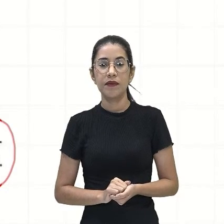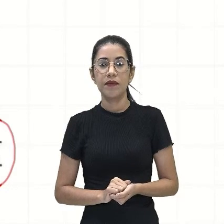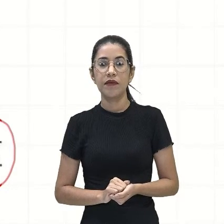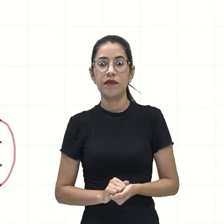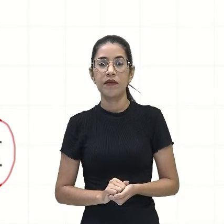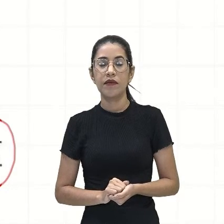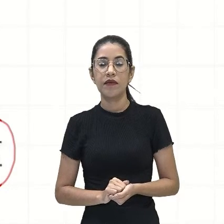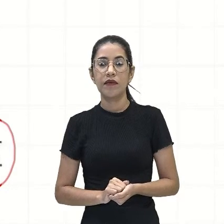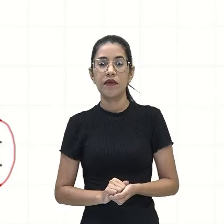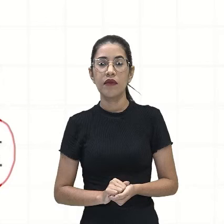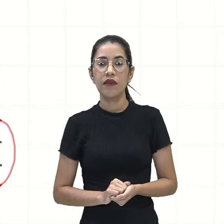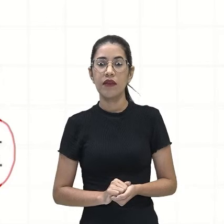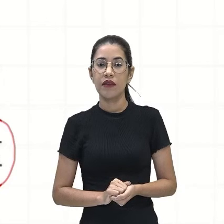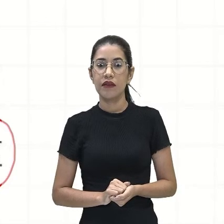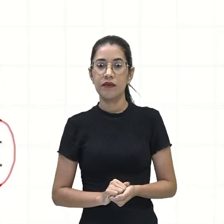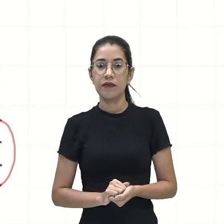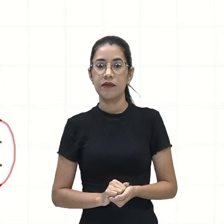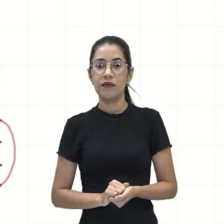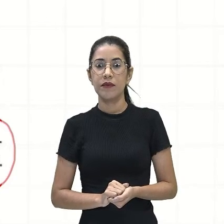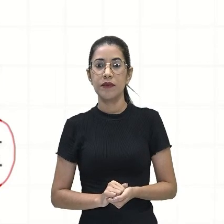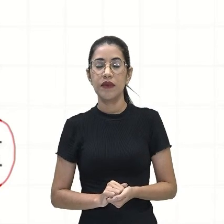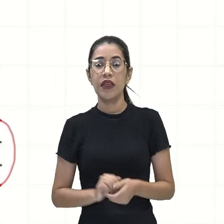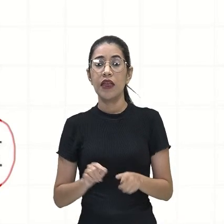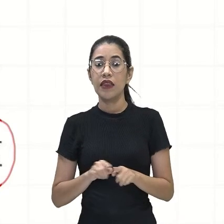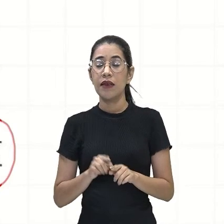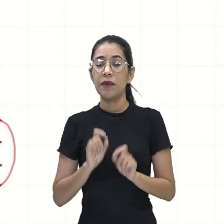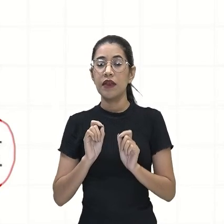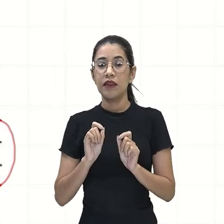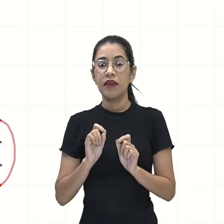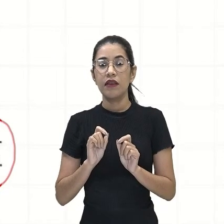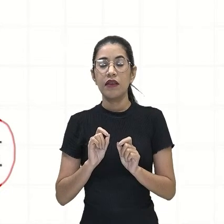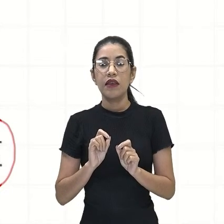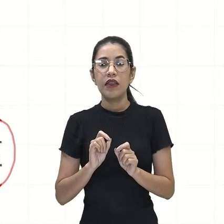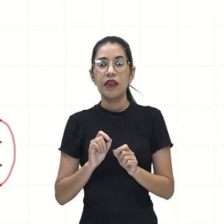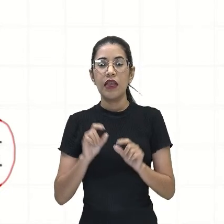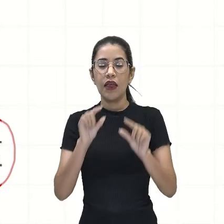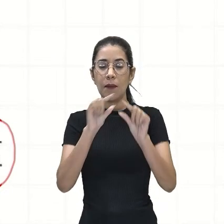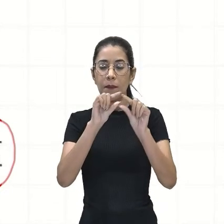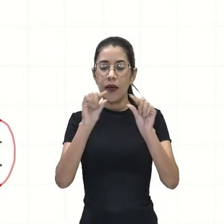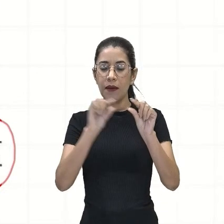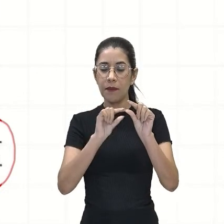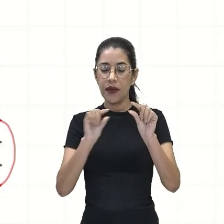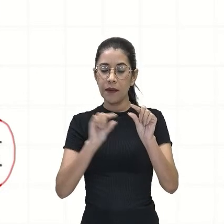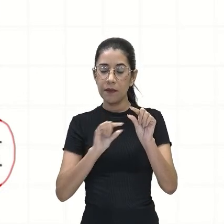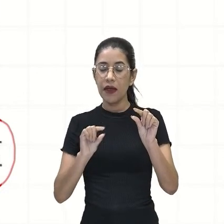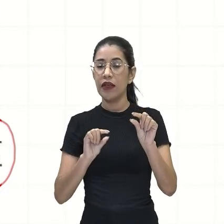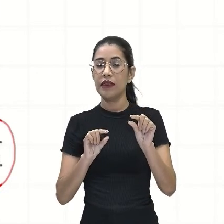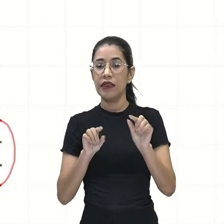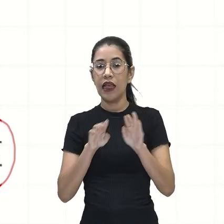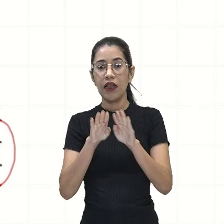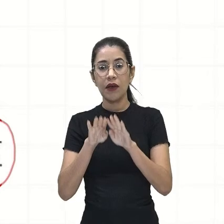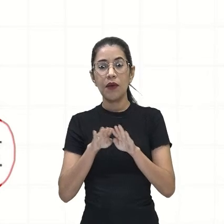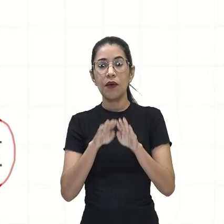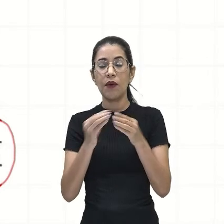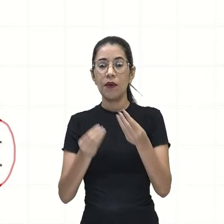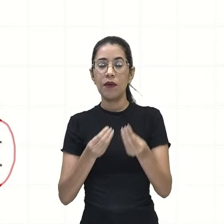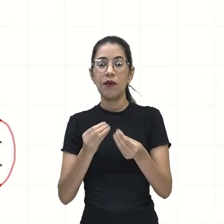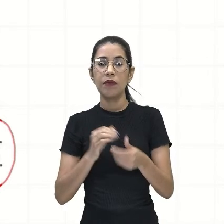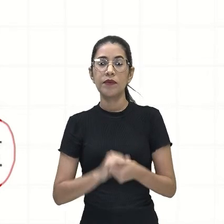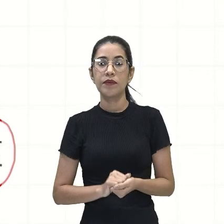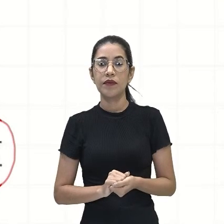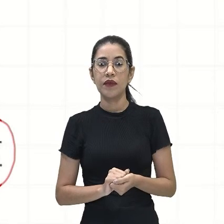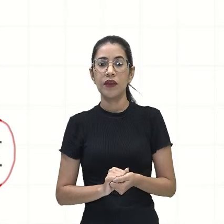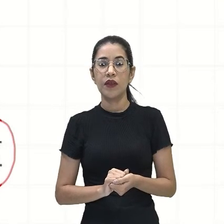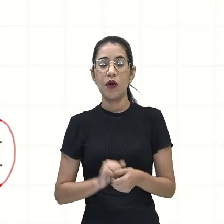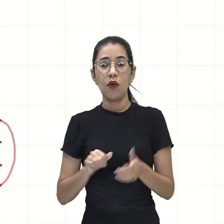como existe uma proporcionalidade entre as colunas, ó. Então, o primeiro meio analisado